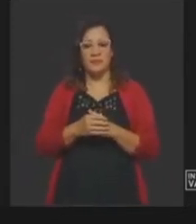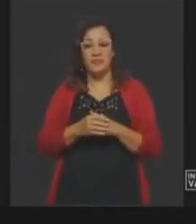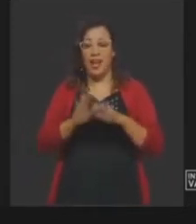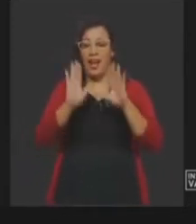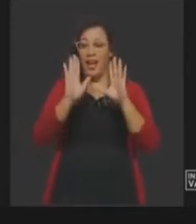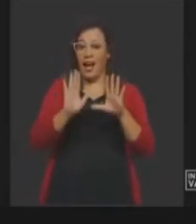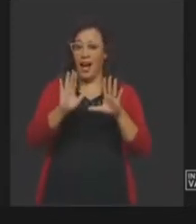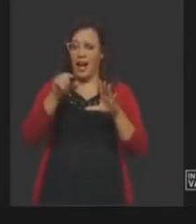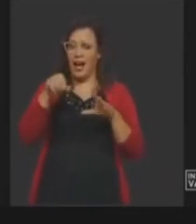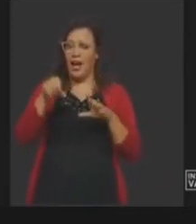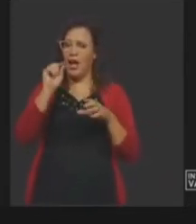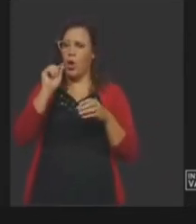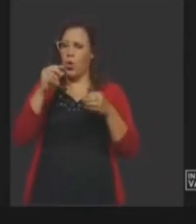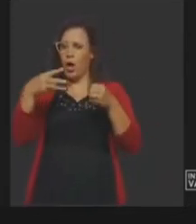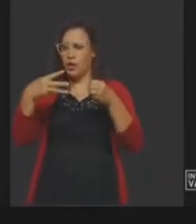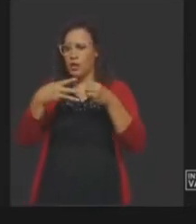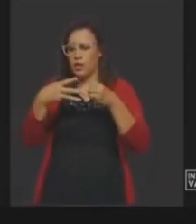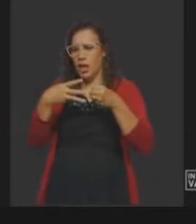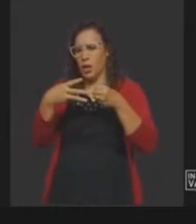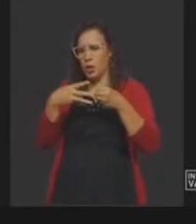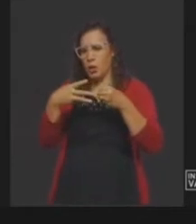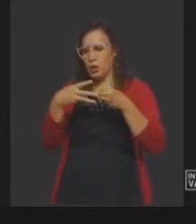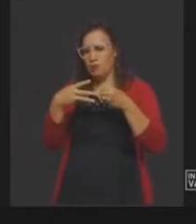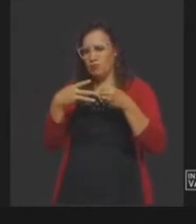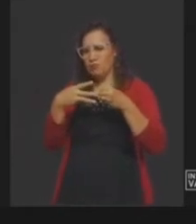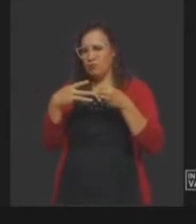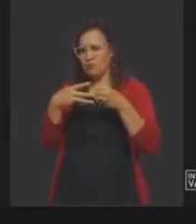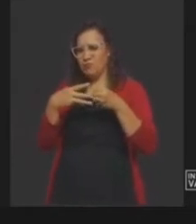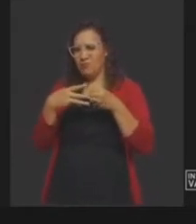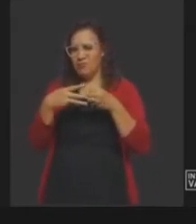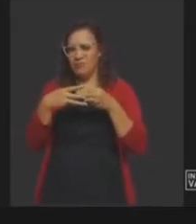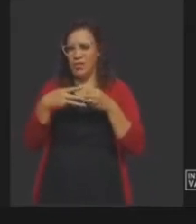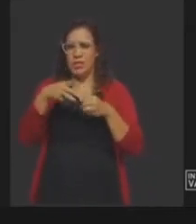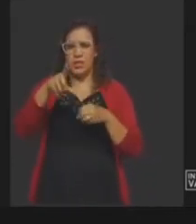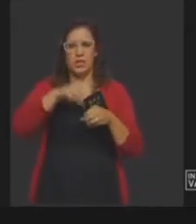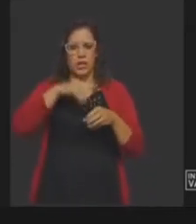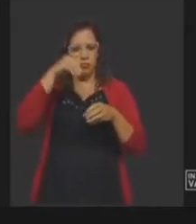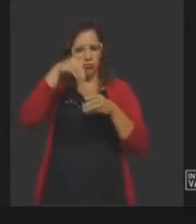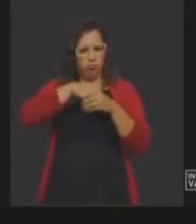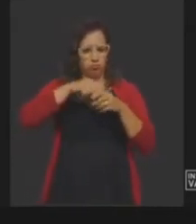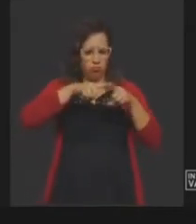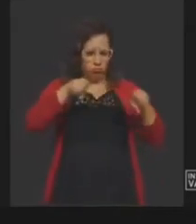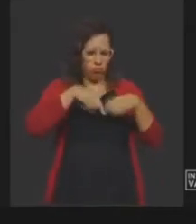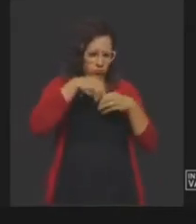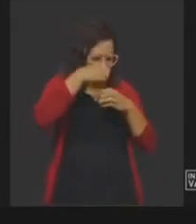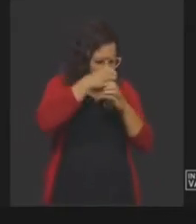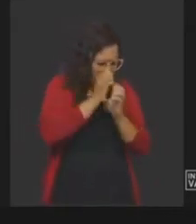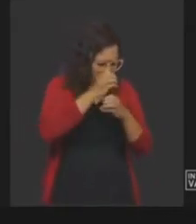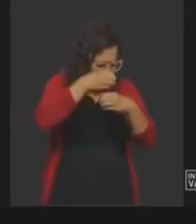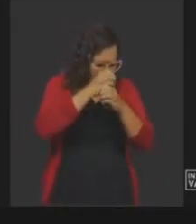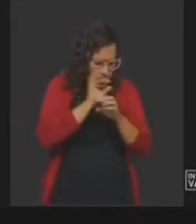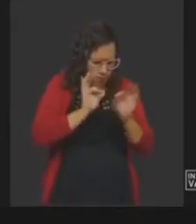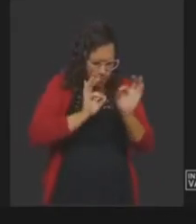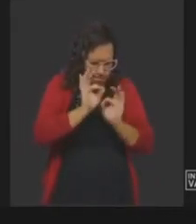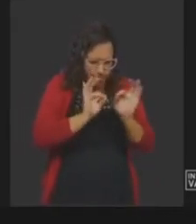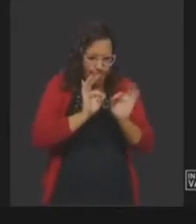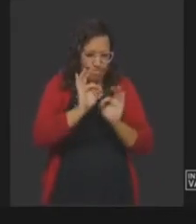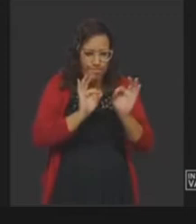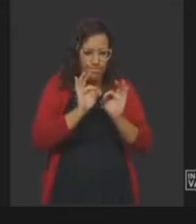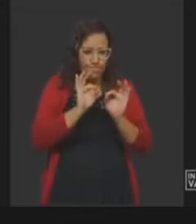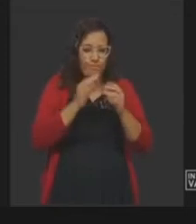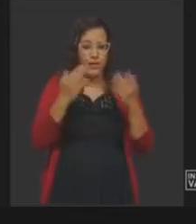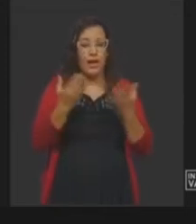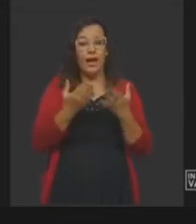Essa célula, então, você está trabalhando com ela ali no laboratório também. Agora você tem uma célula que pertence, por